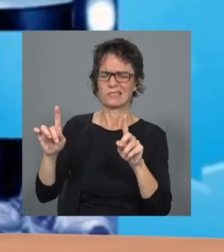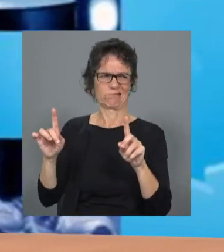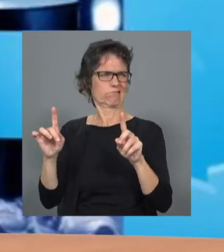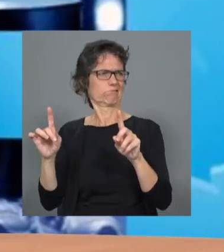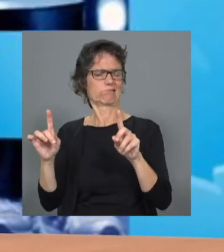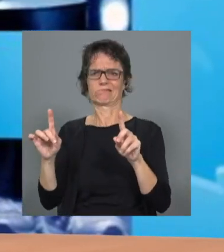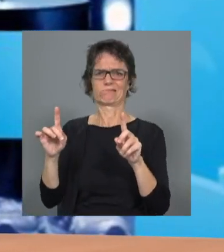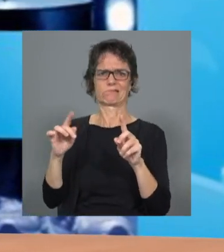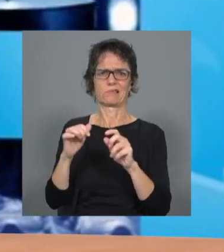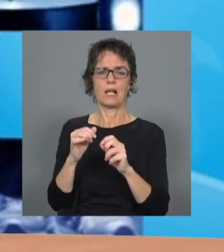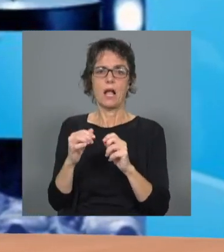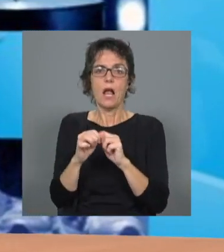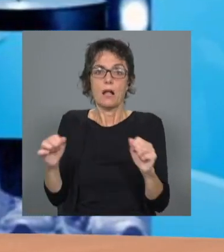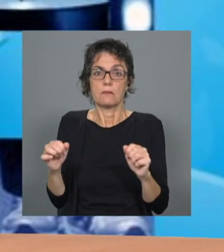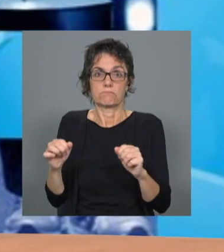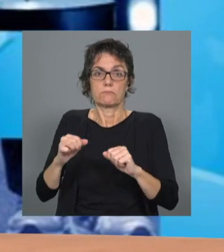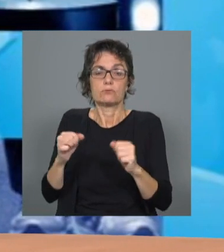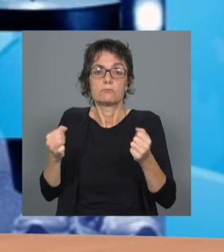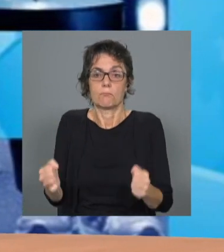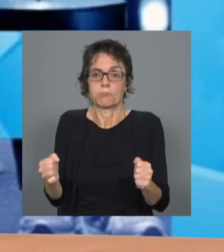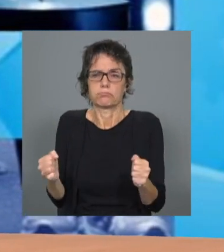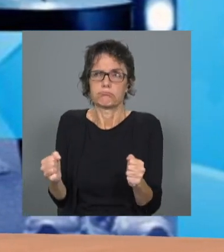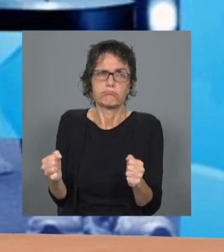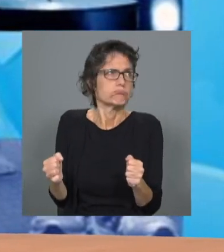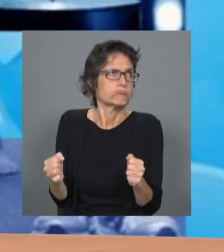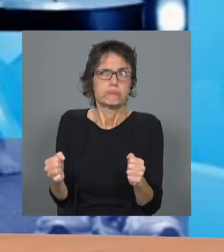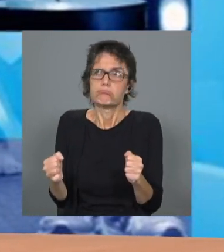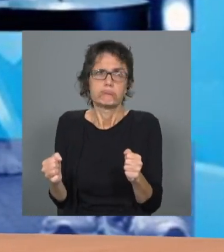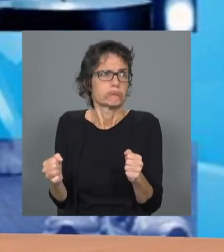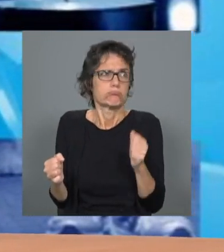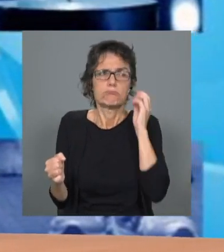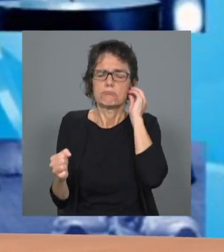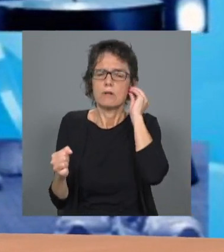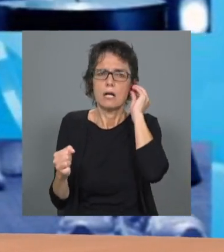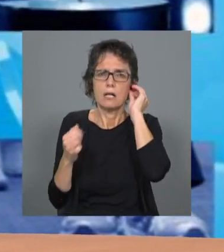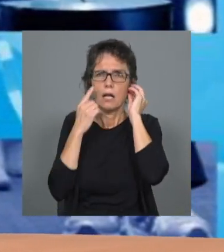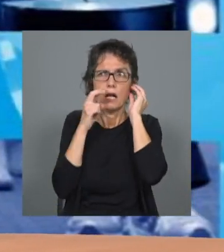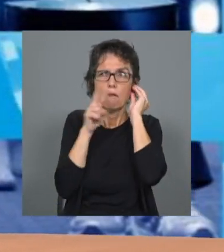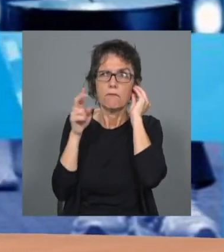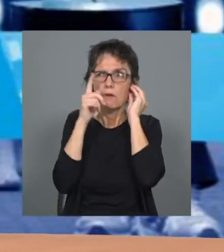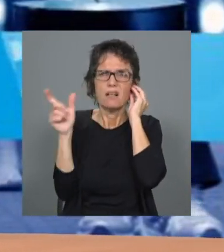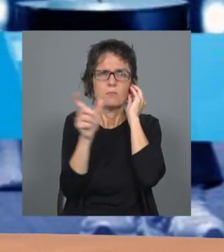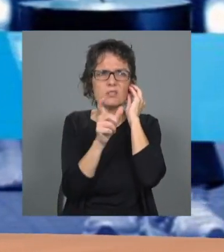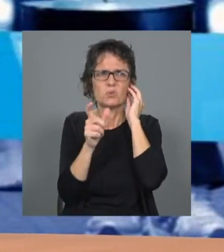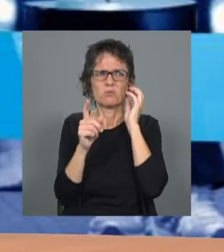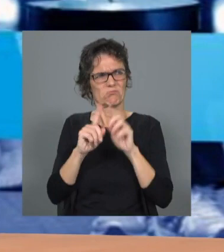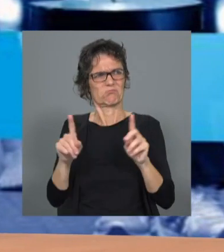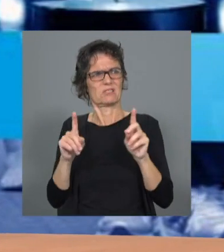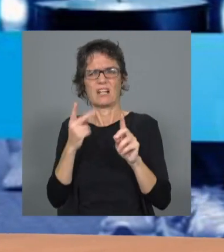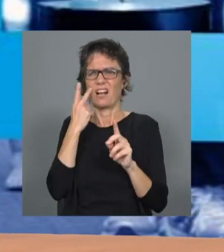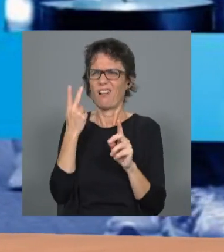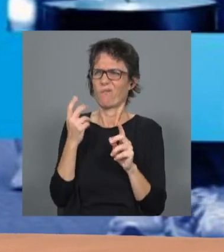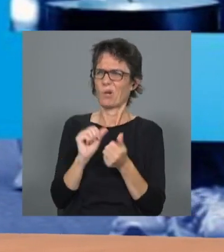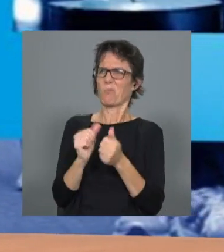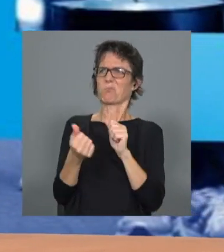nota isso tudo e diz faz realmente esse reparo que as pessoas de facto alteraram a sua vida e